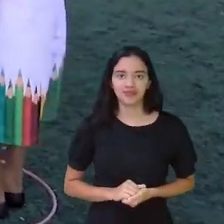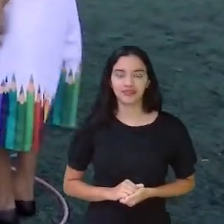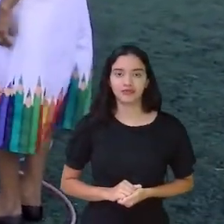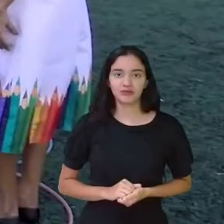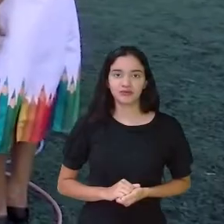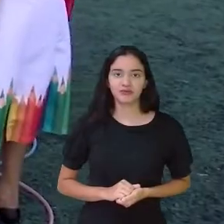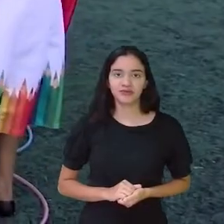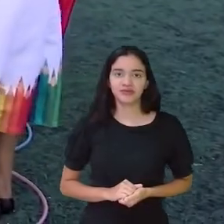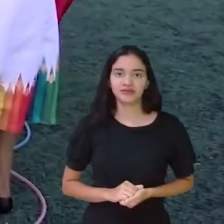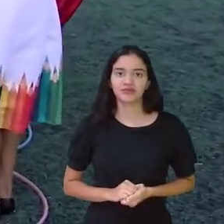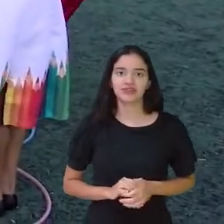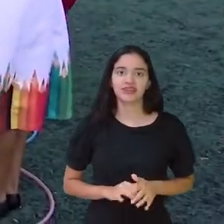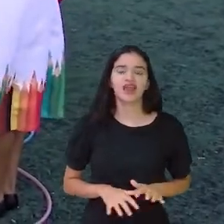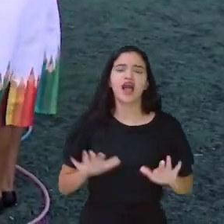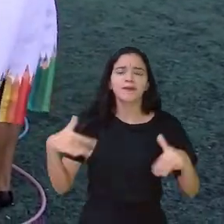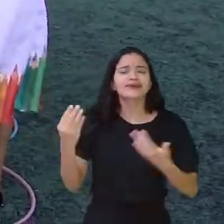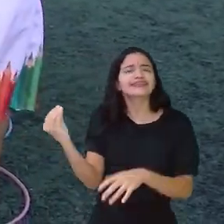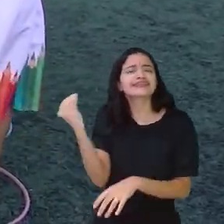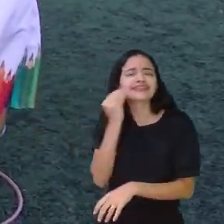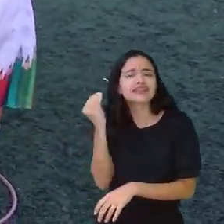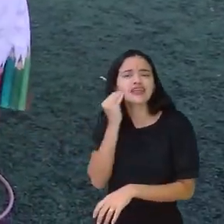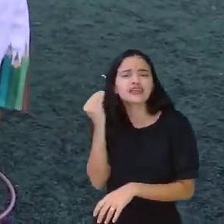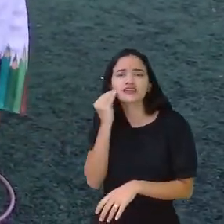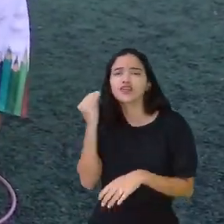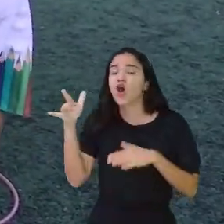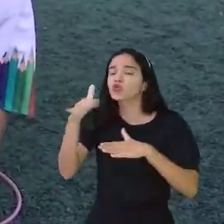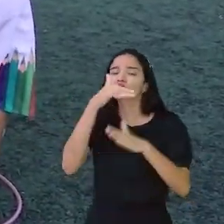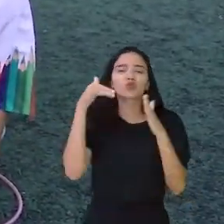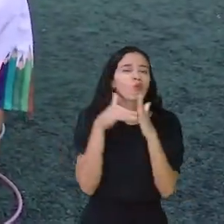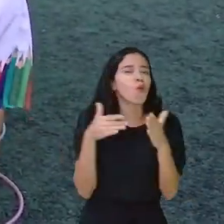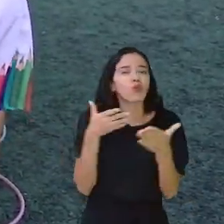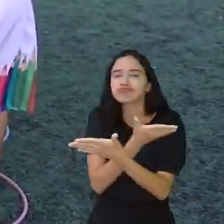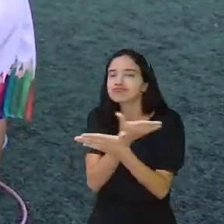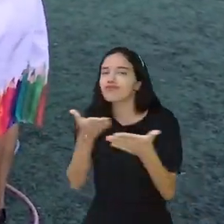ah mas tem para todos vocês